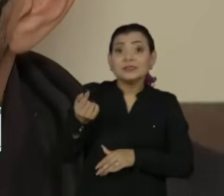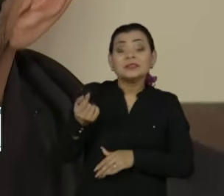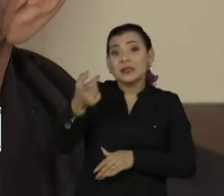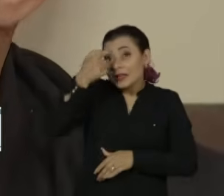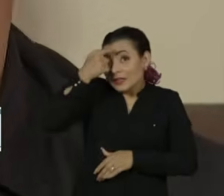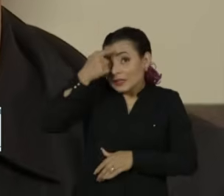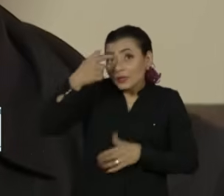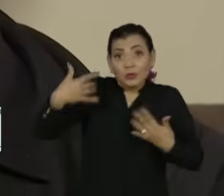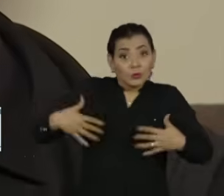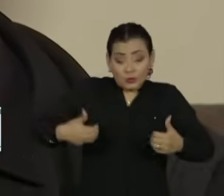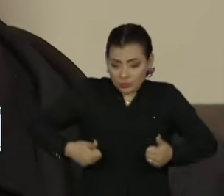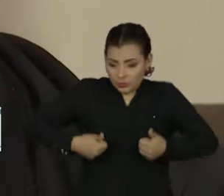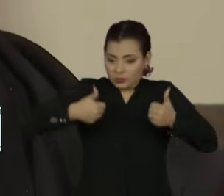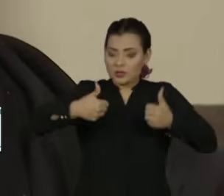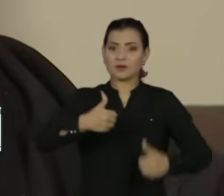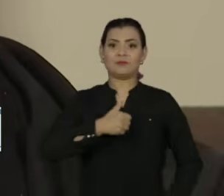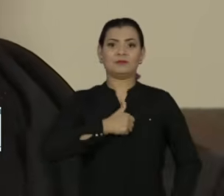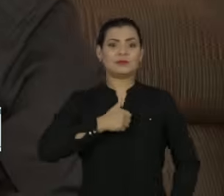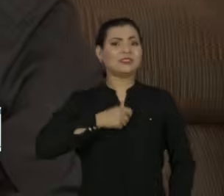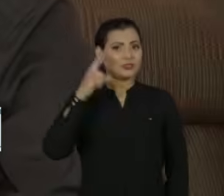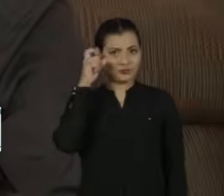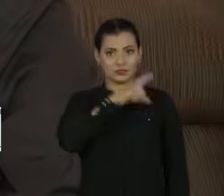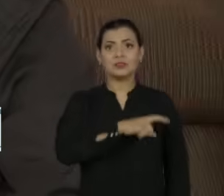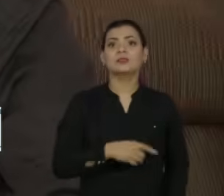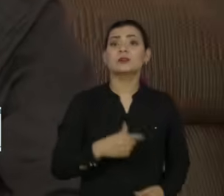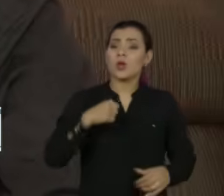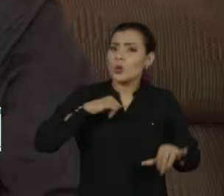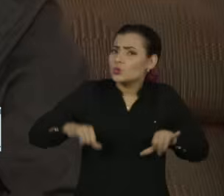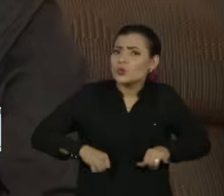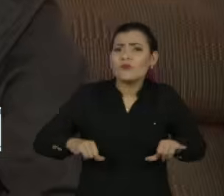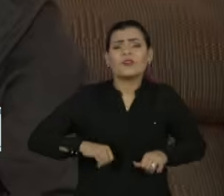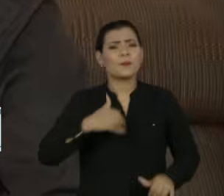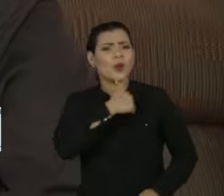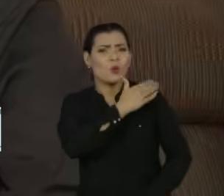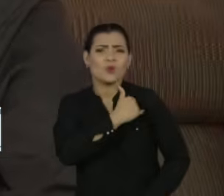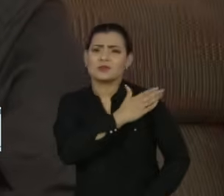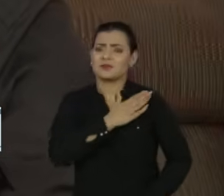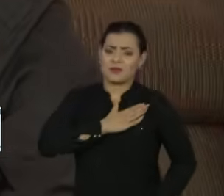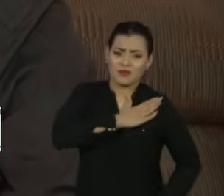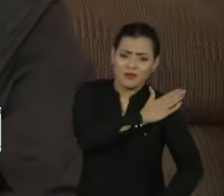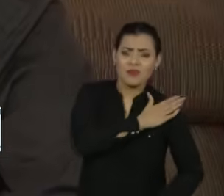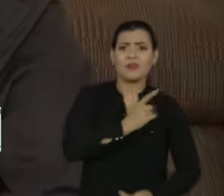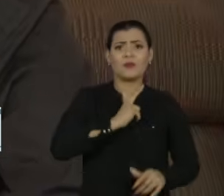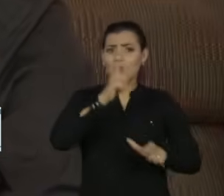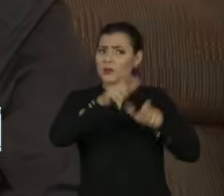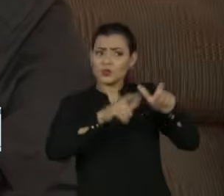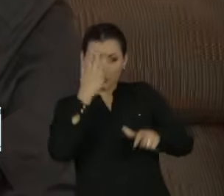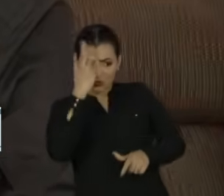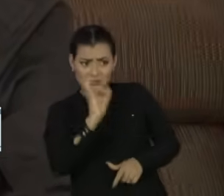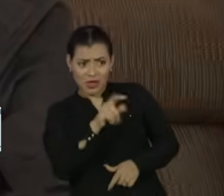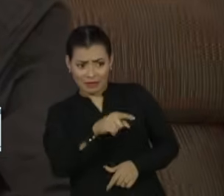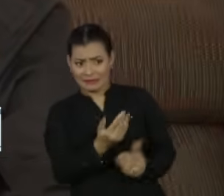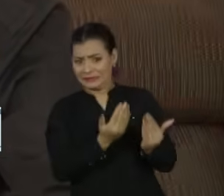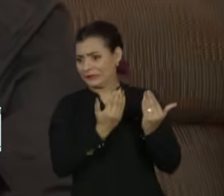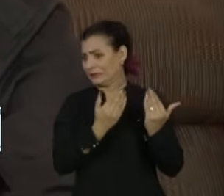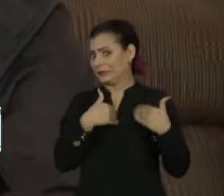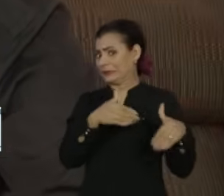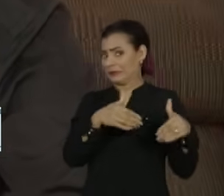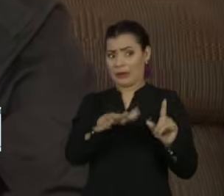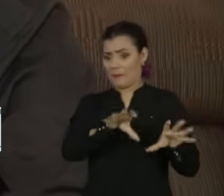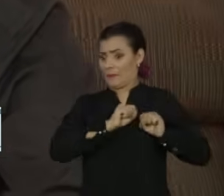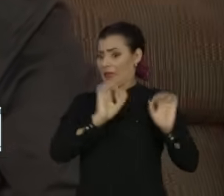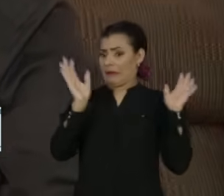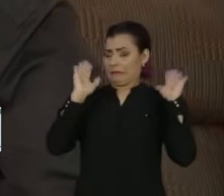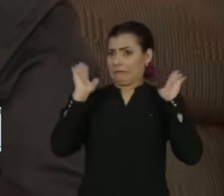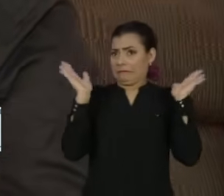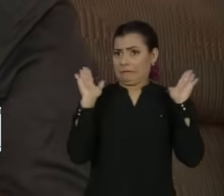para recuperar a autoestima foi alto. Eu sofri todo tipo de preconceito, As pessoas não sabem o que é, então elas já imaginam o quê? É